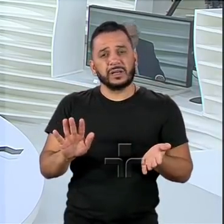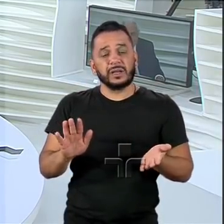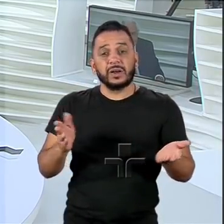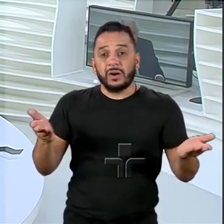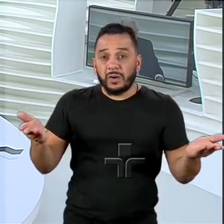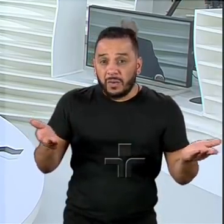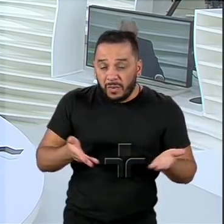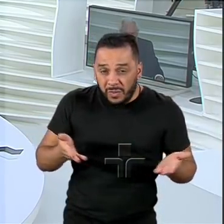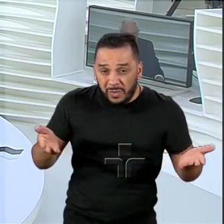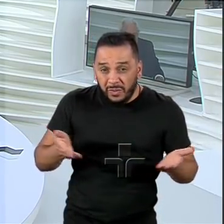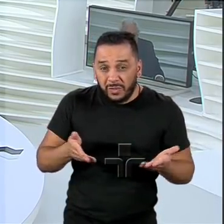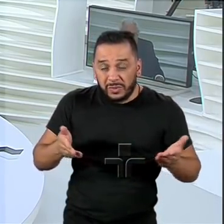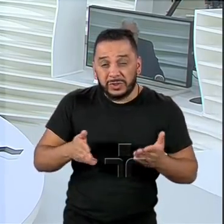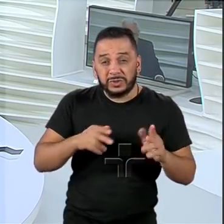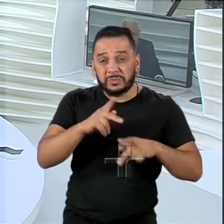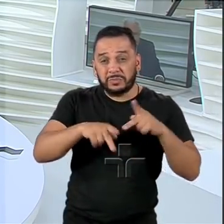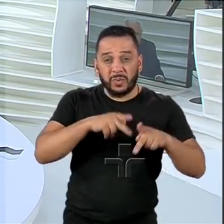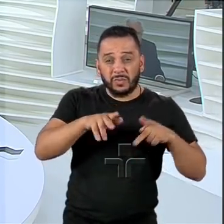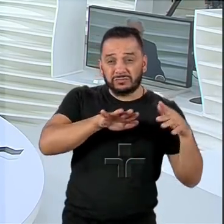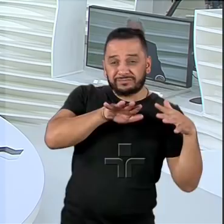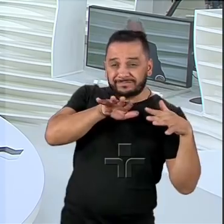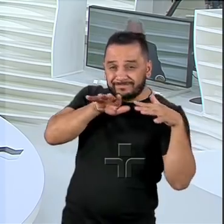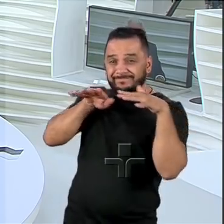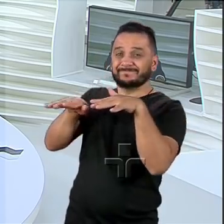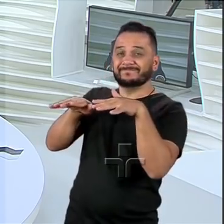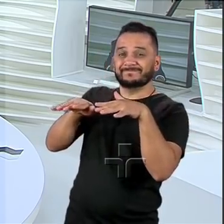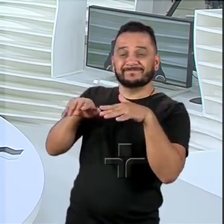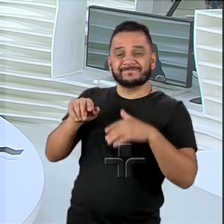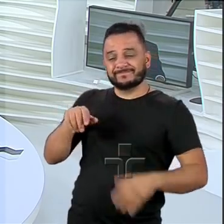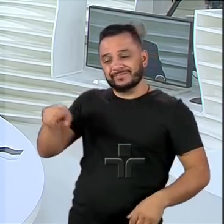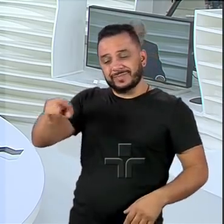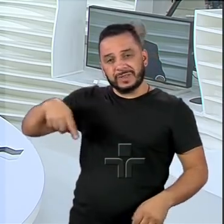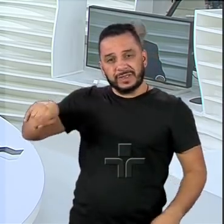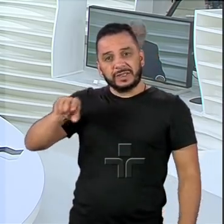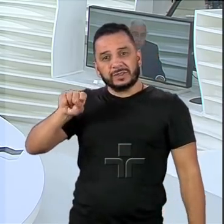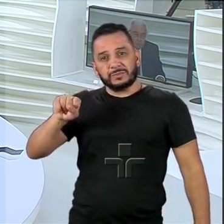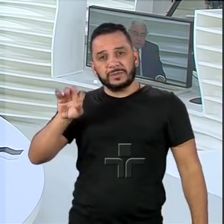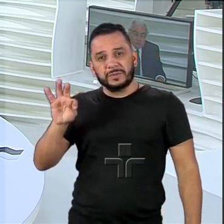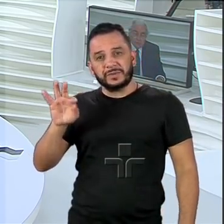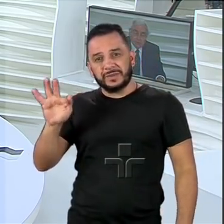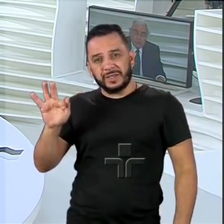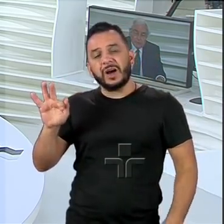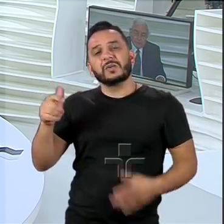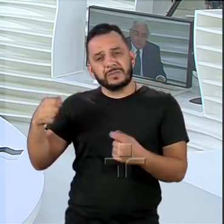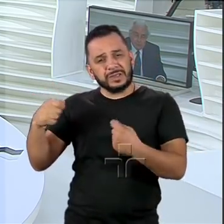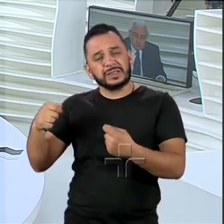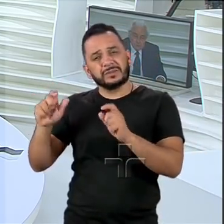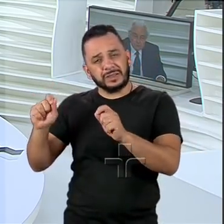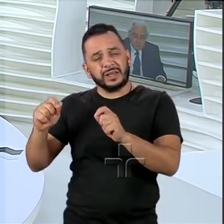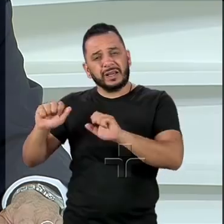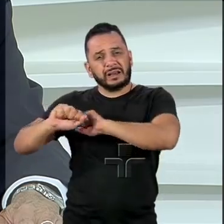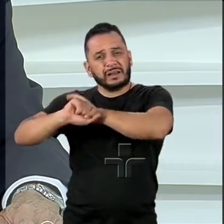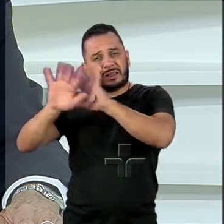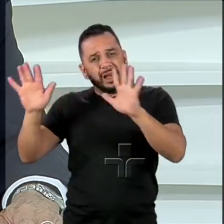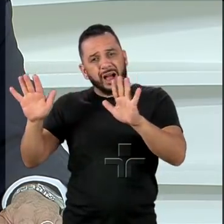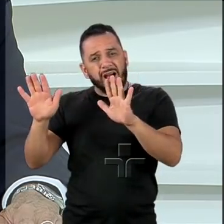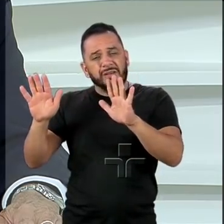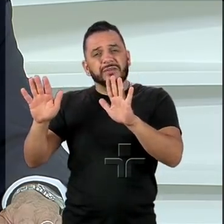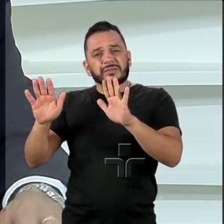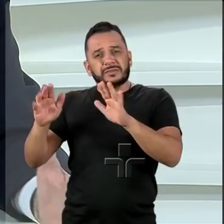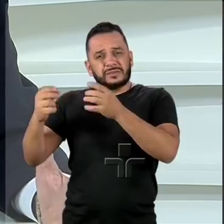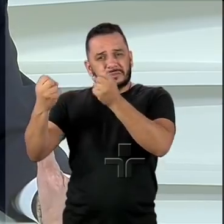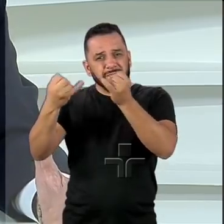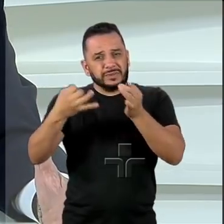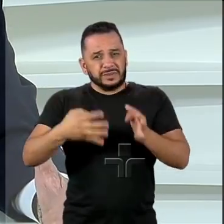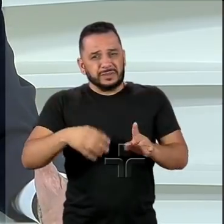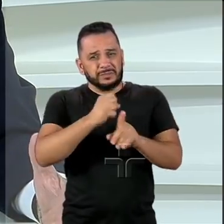uma necessidade, há uma necessidade do Supremo prestar contas à sociedade civil.